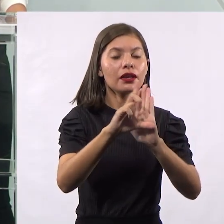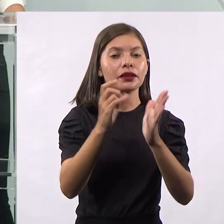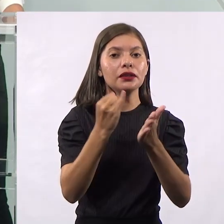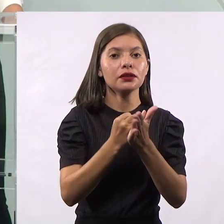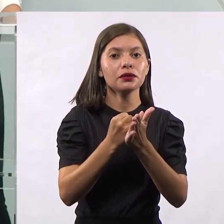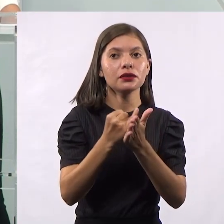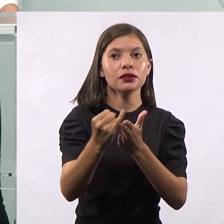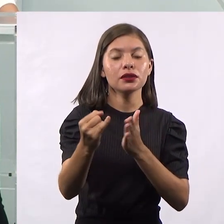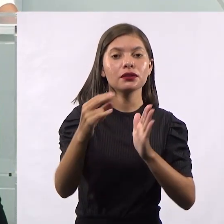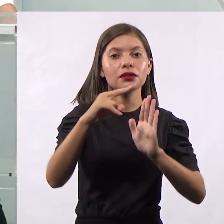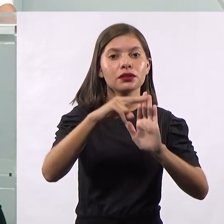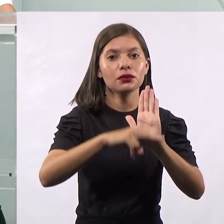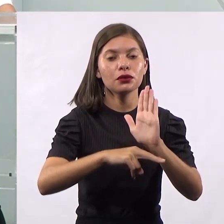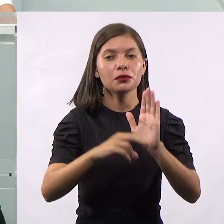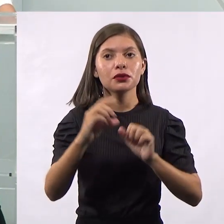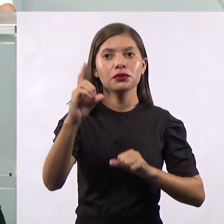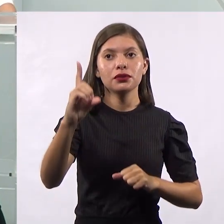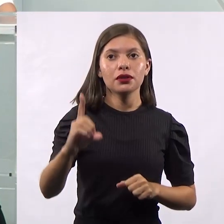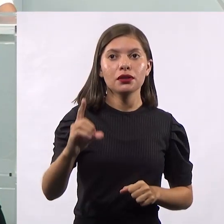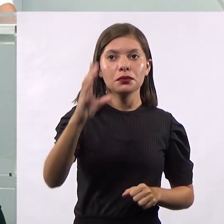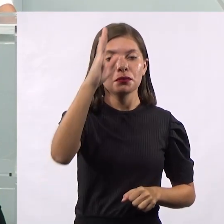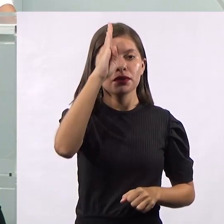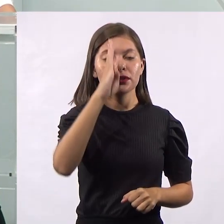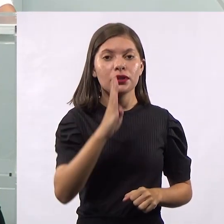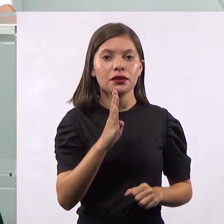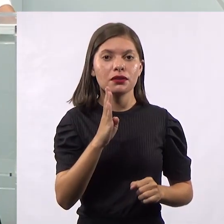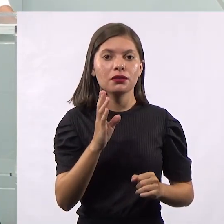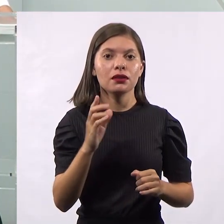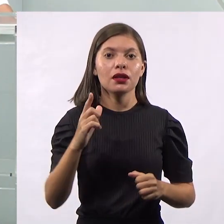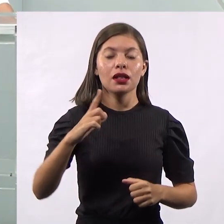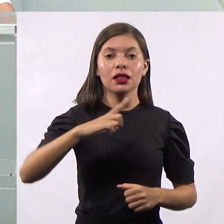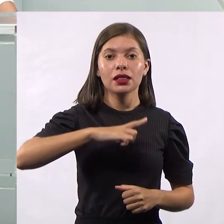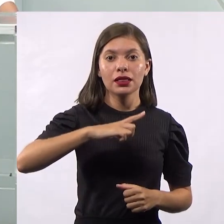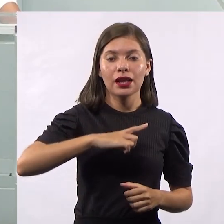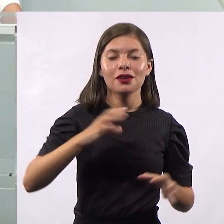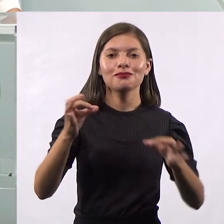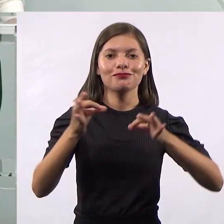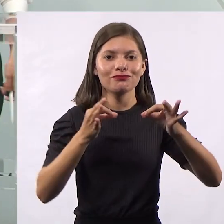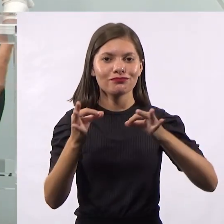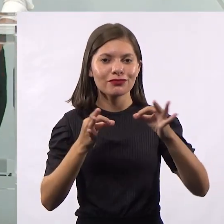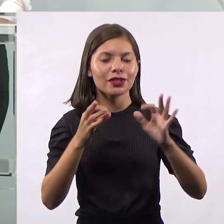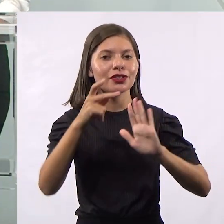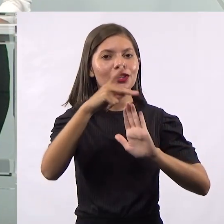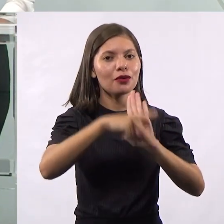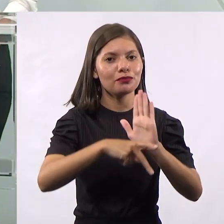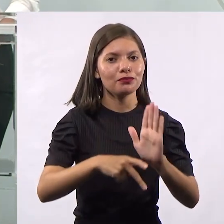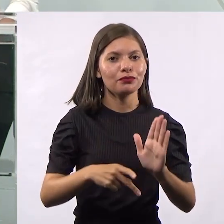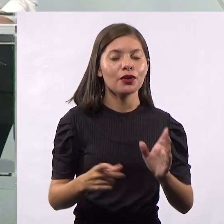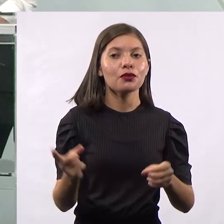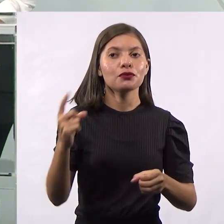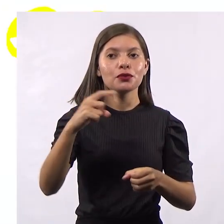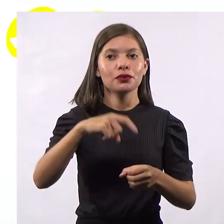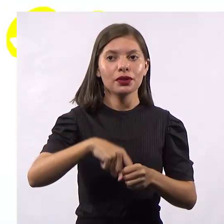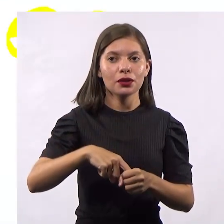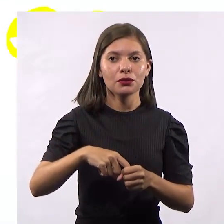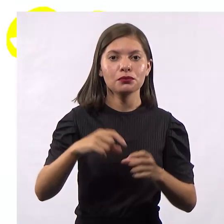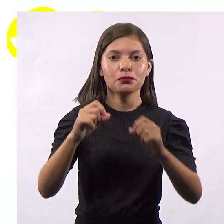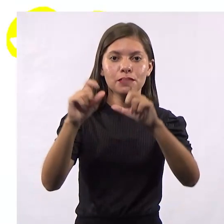de Introdução às Normas do Direito Brasileiro. Então, realmente, a gente tem que planejar, tá? Voltando para o